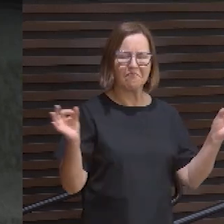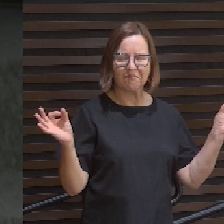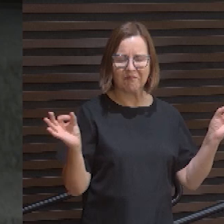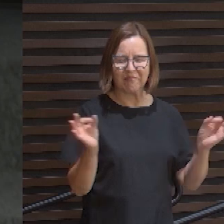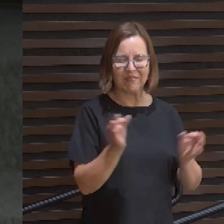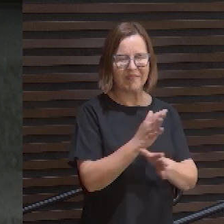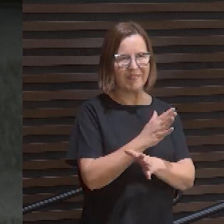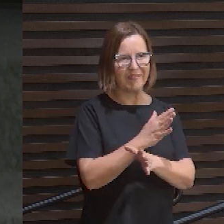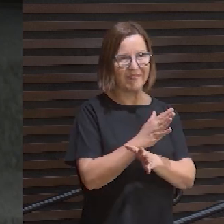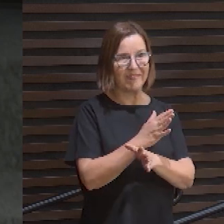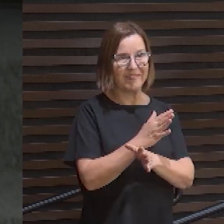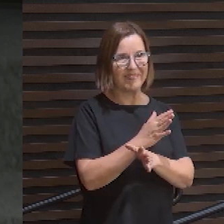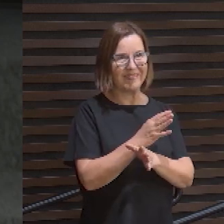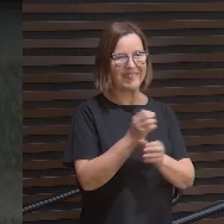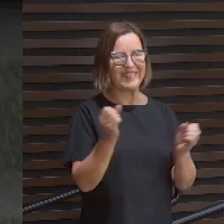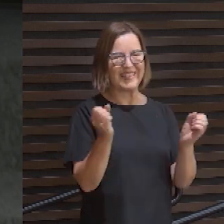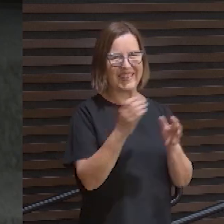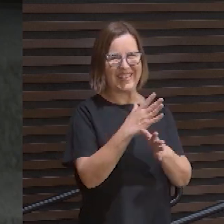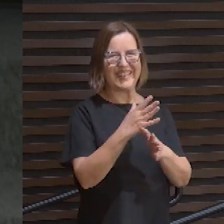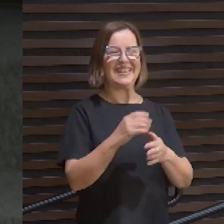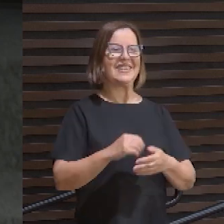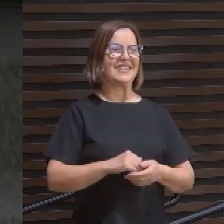inteiramente nova.